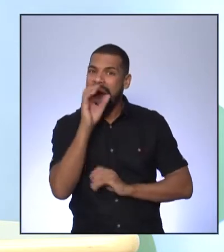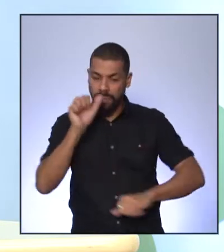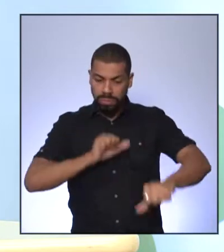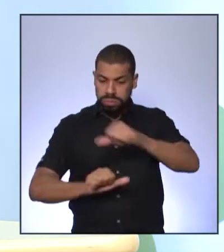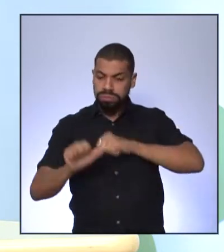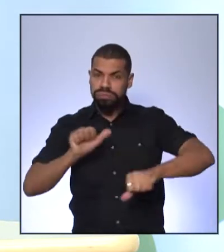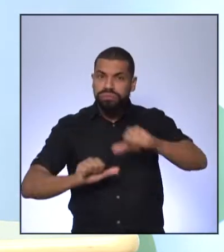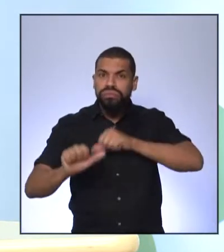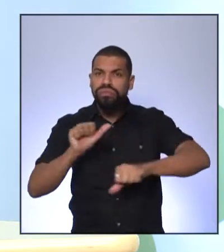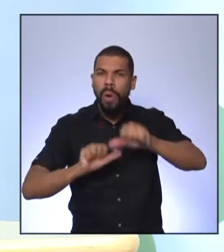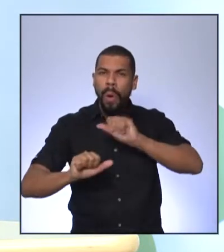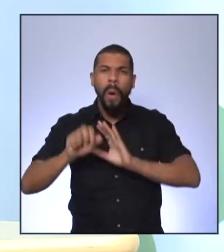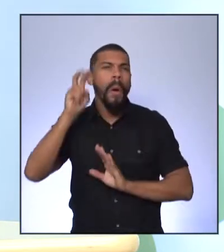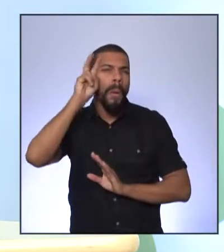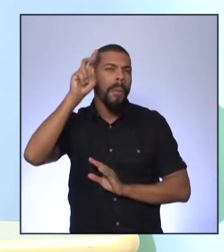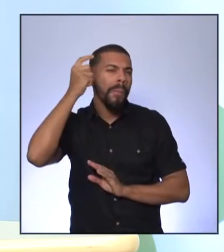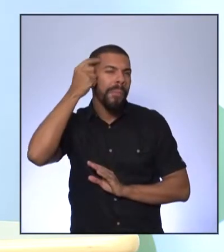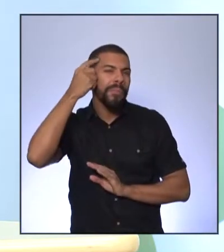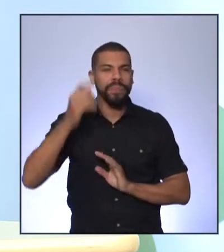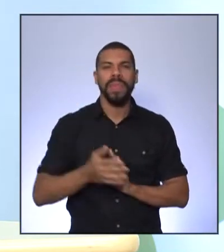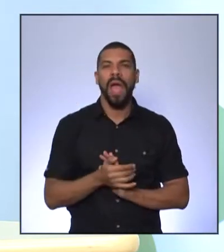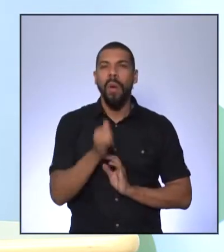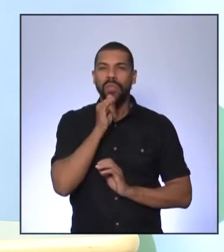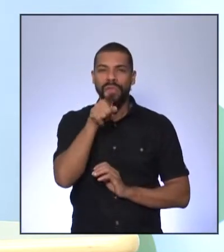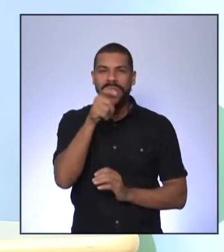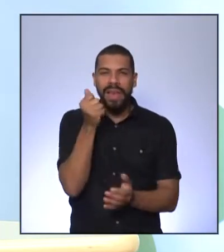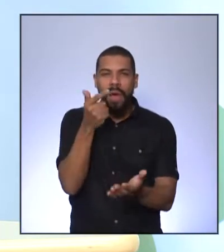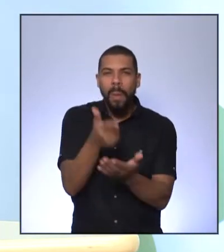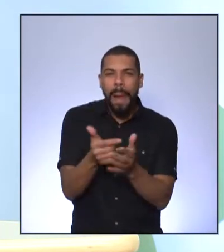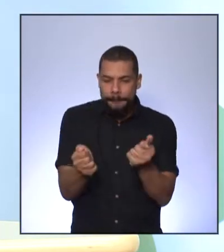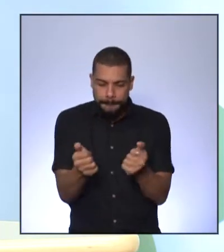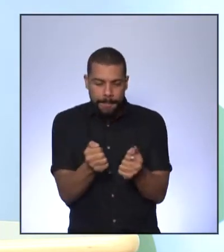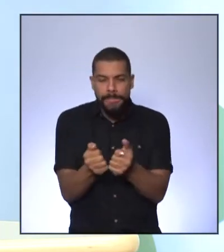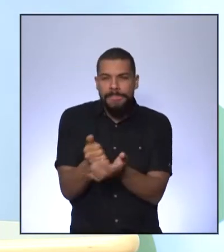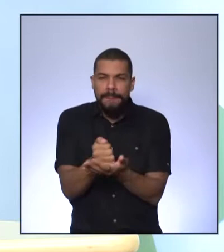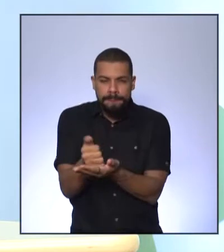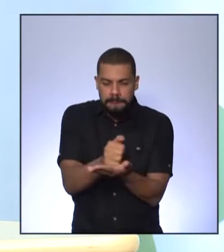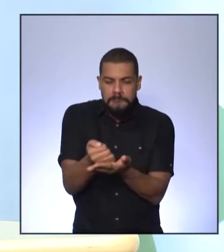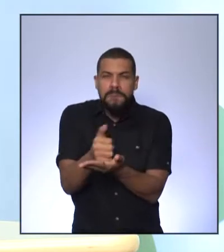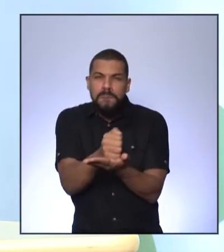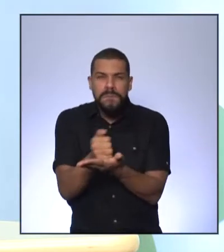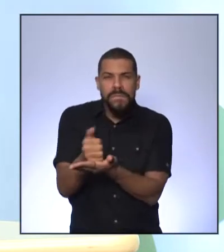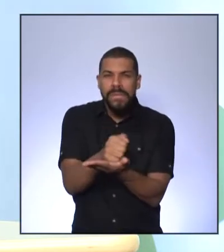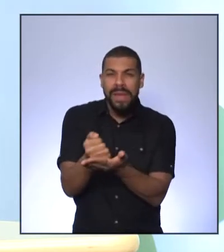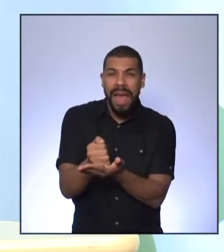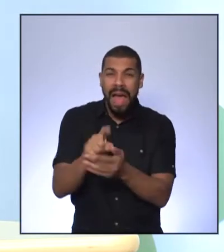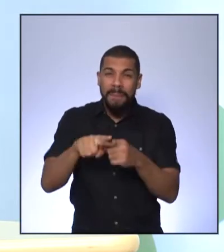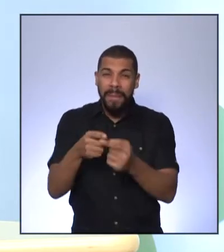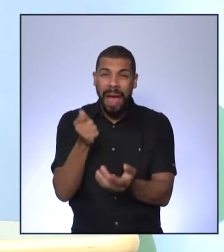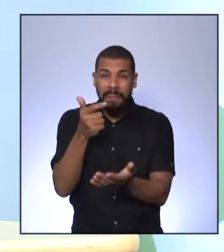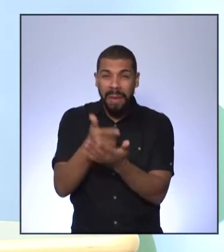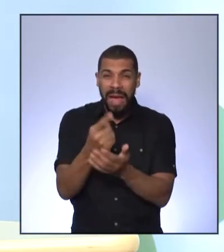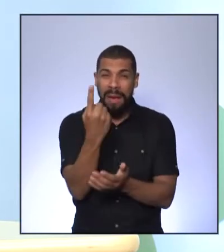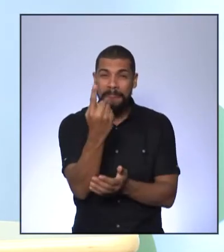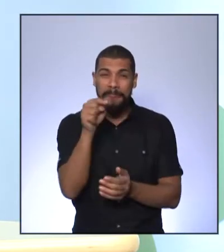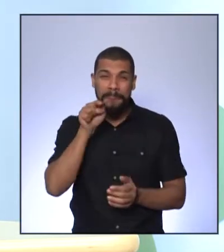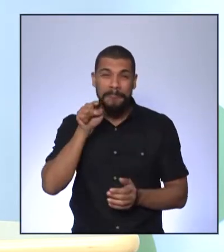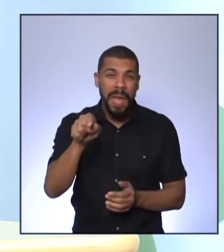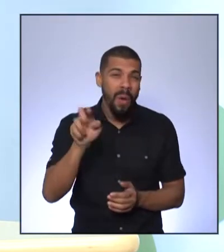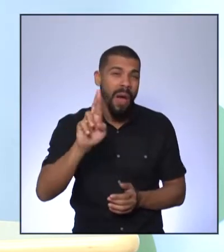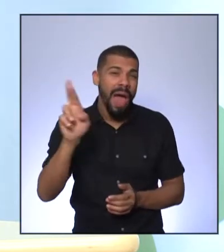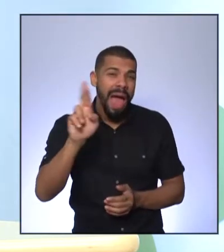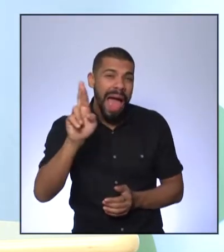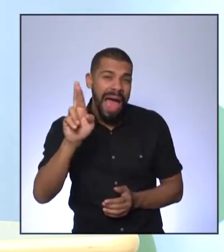transformação. Imagina só que você quer comprar aquele videogame da hora, certo? Aquele videogame custa R$1.000 na loja. Pô, para eu